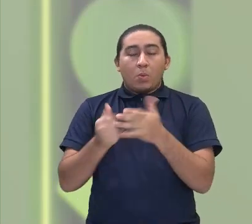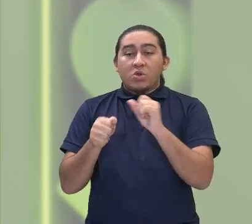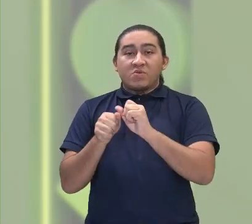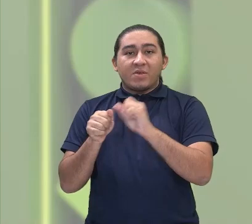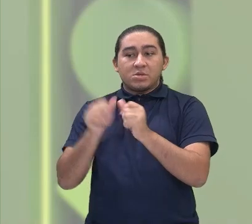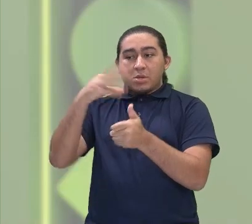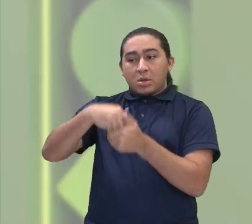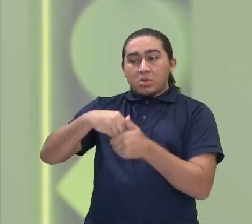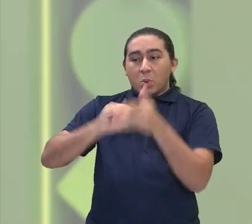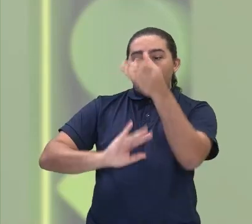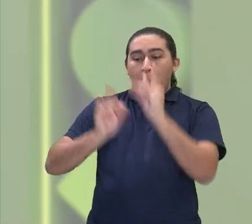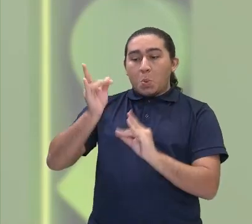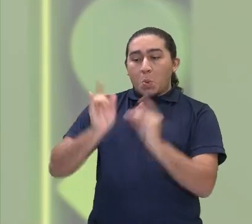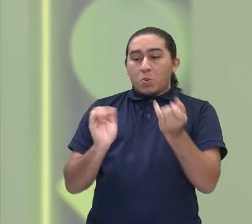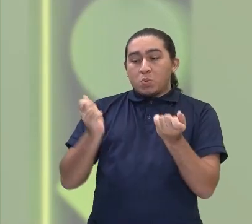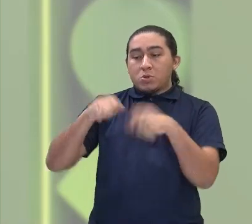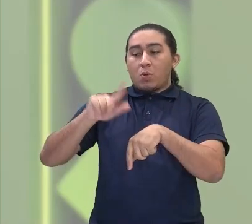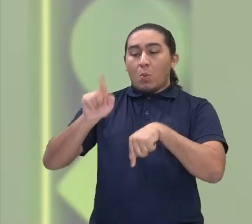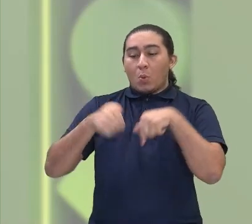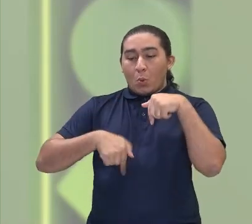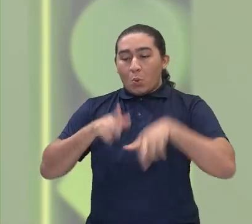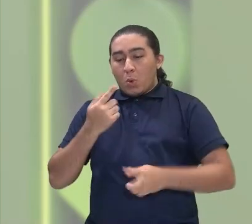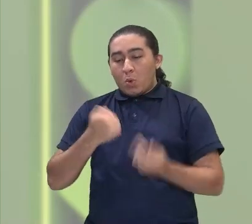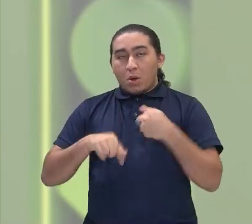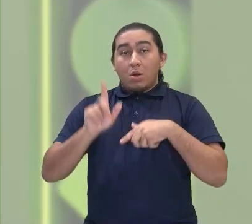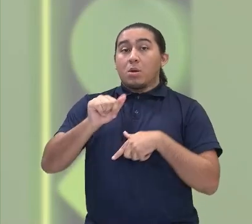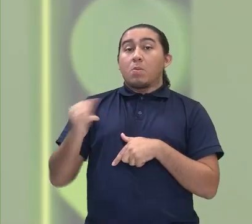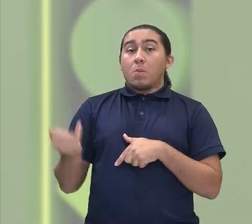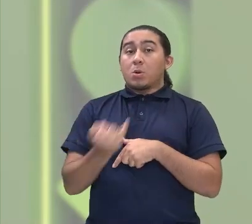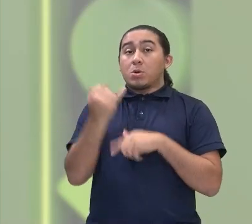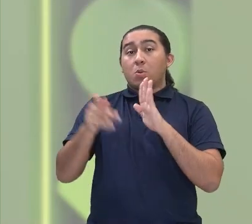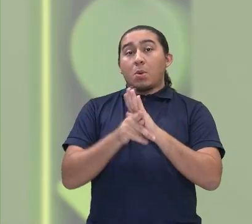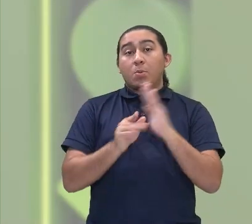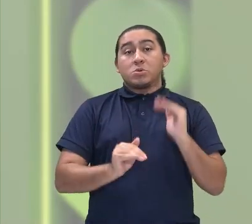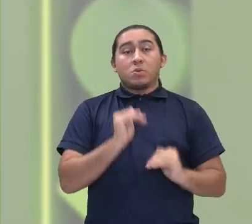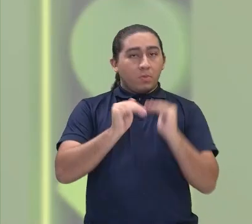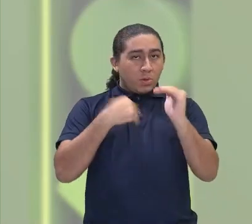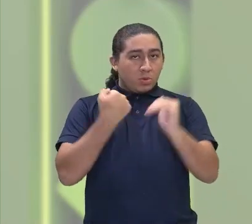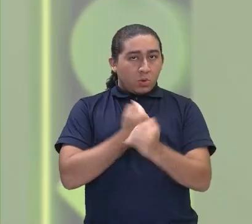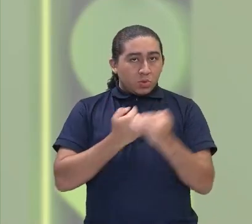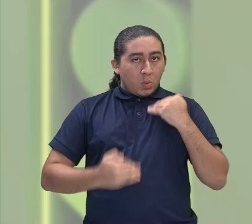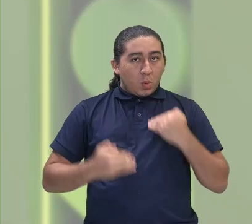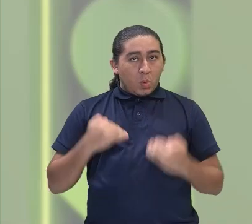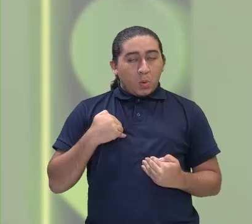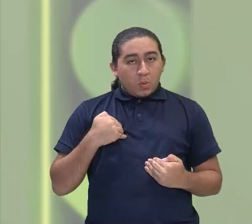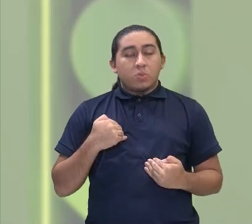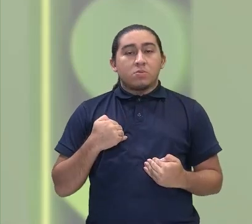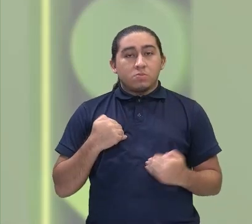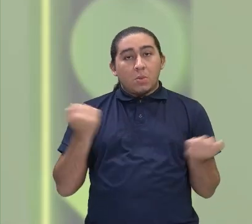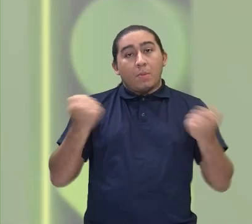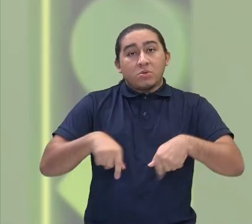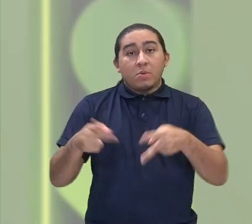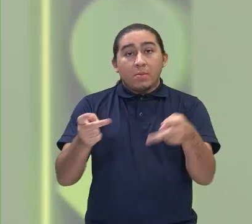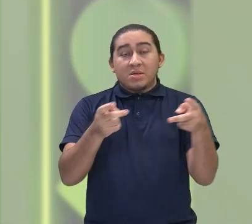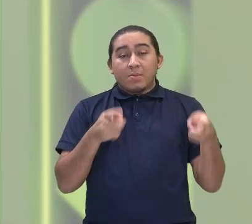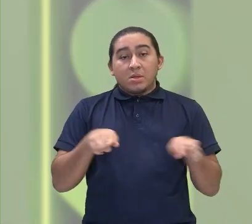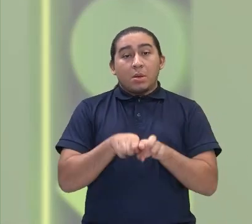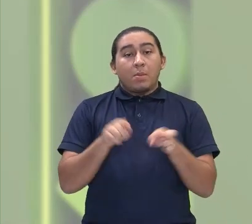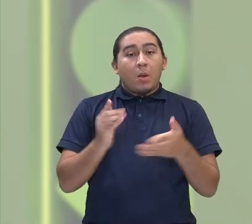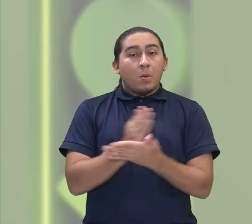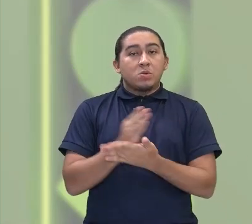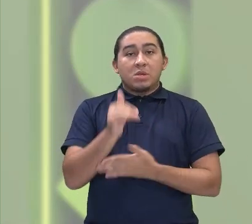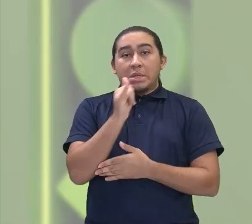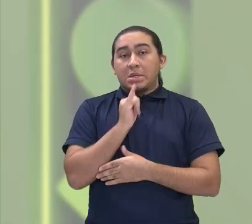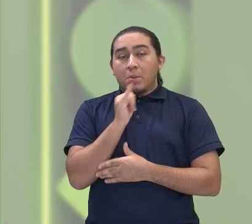secretam hormônios que vão ser muito importantes ali para o desenvolvimento do nosso corpo, como a gente pôde observar alguns exemplos de